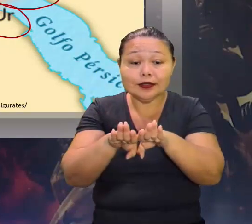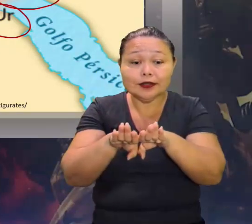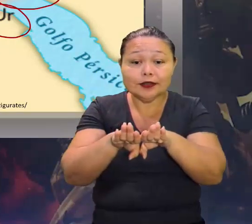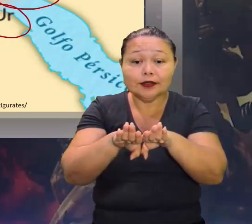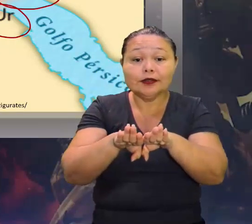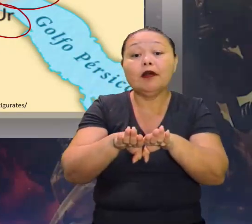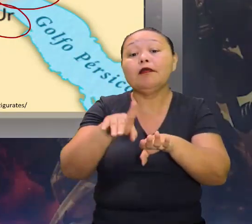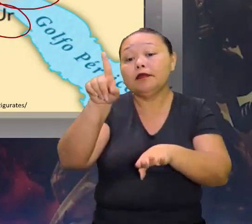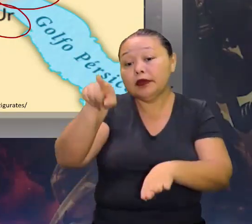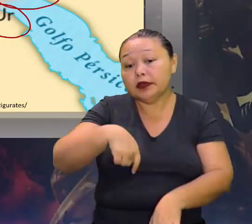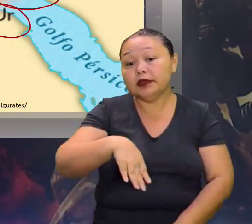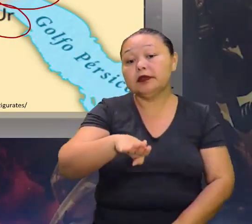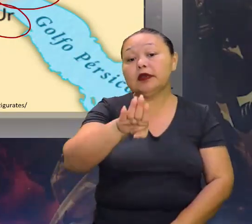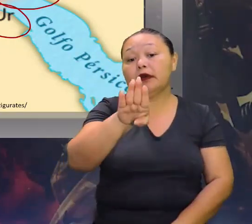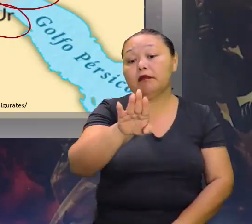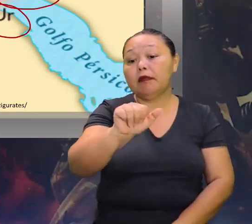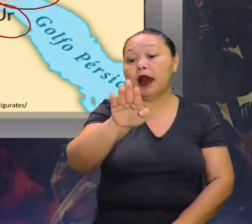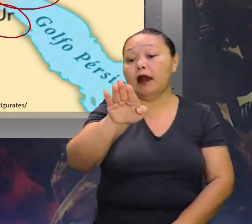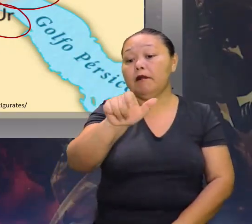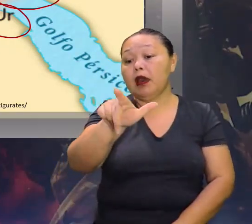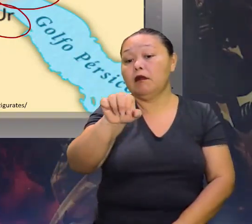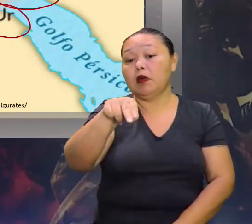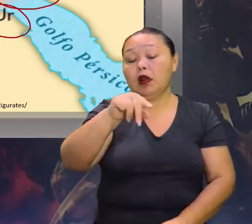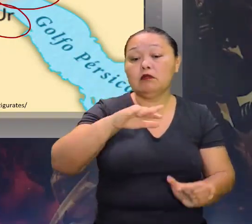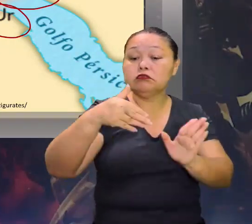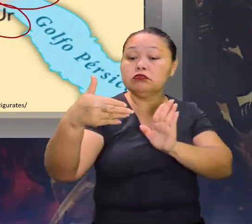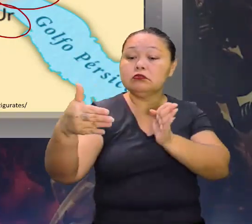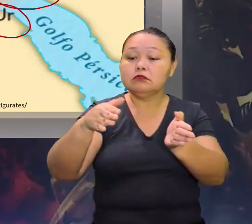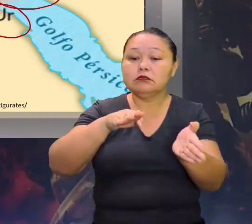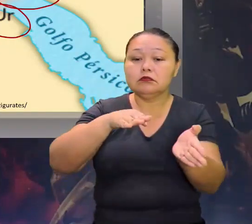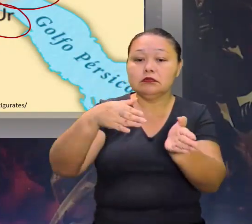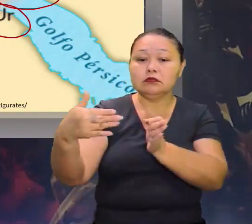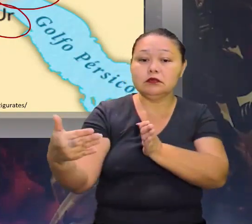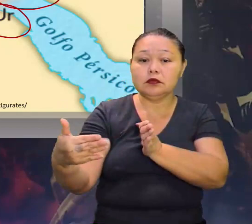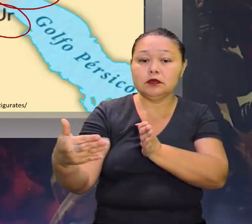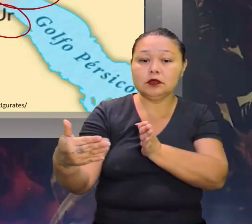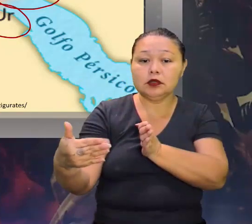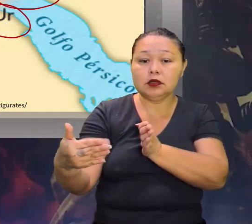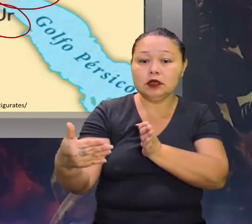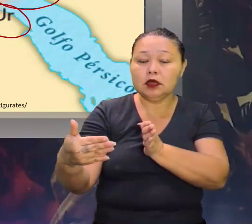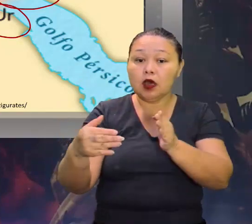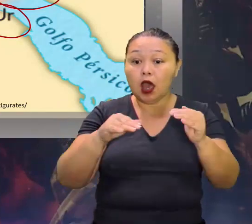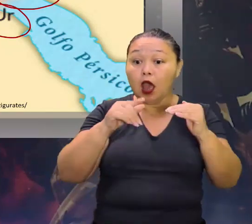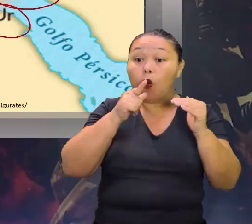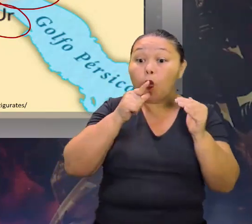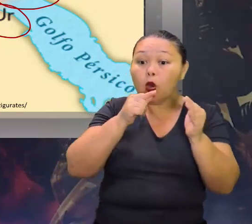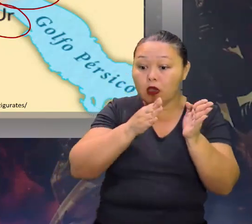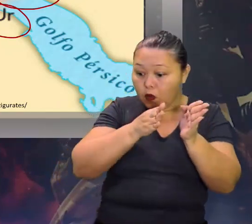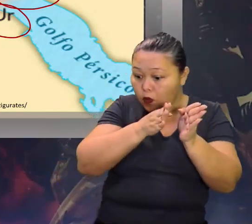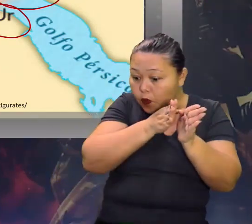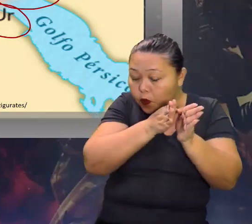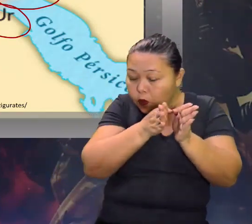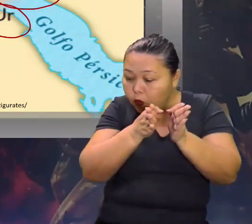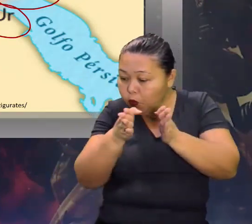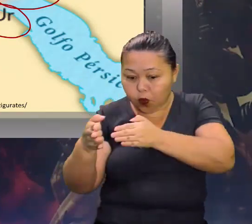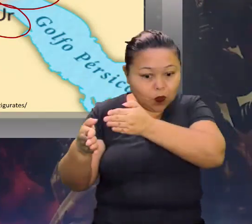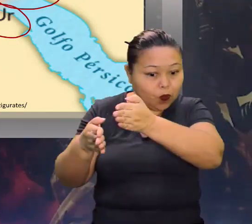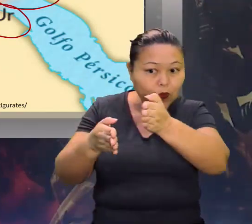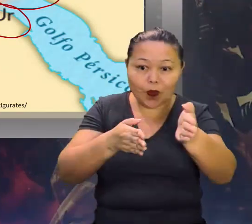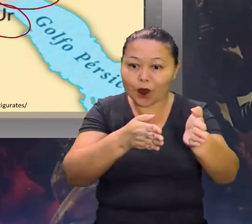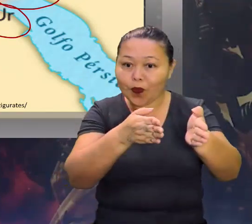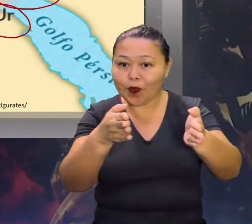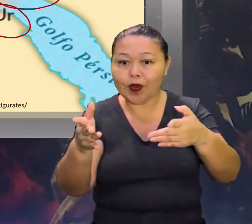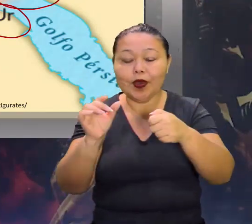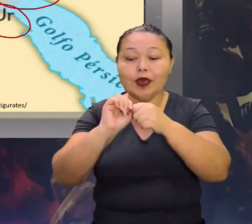a Babilônia, cidade entre rios, tá aí, ó. O rio sai cortando no meio aqui, ó. Então eu